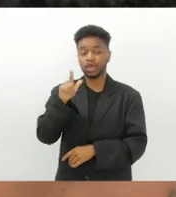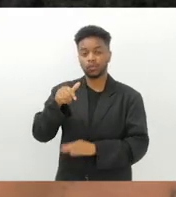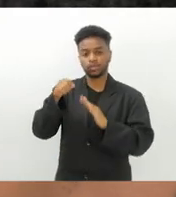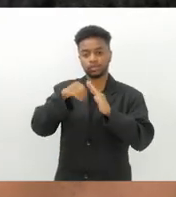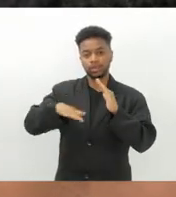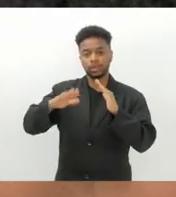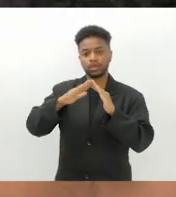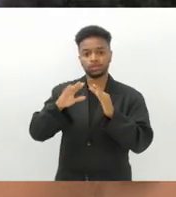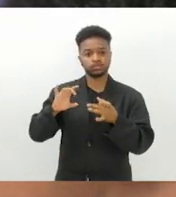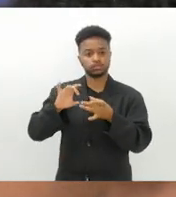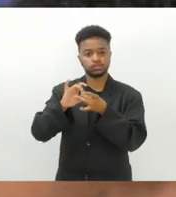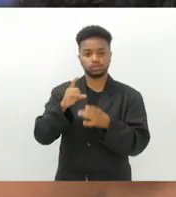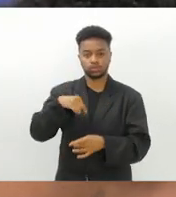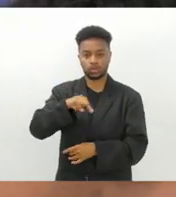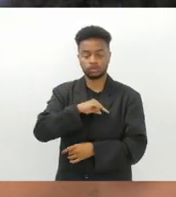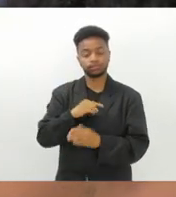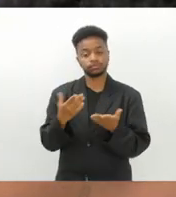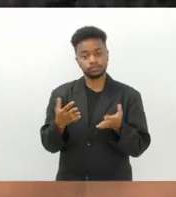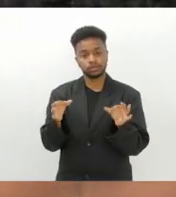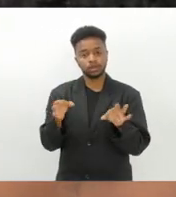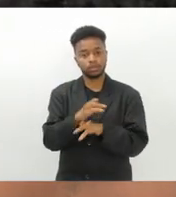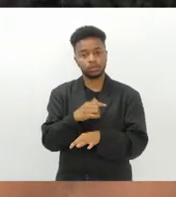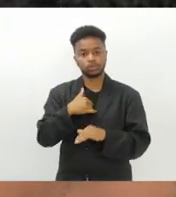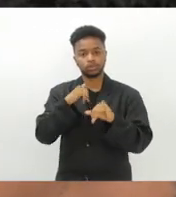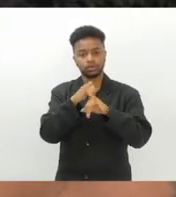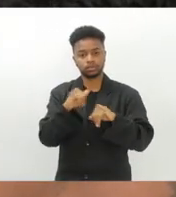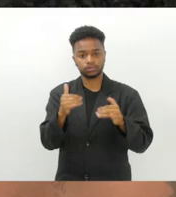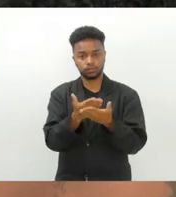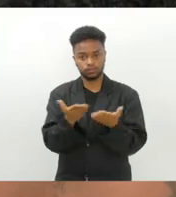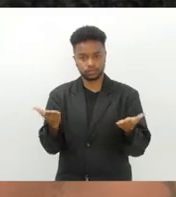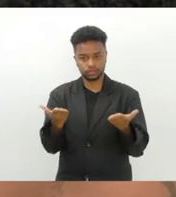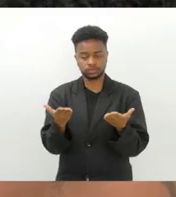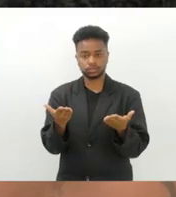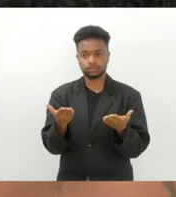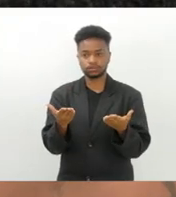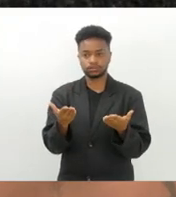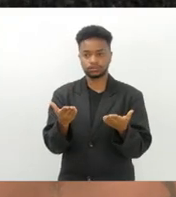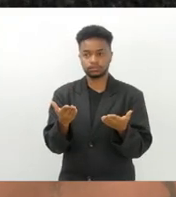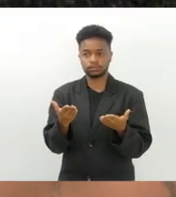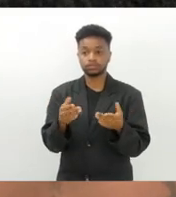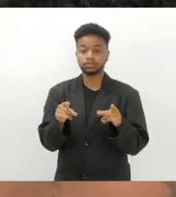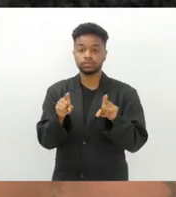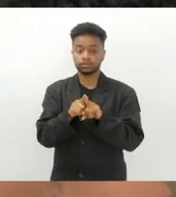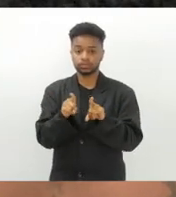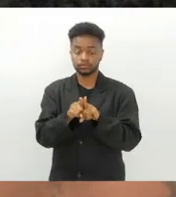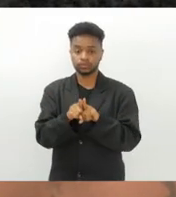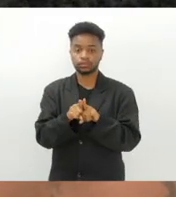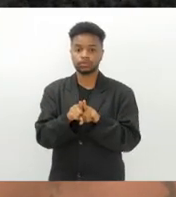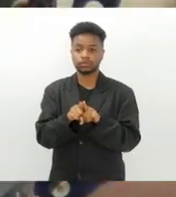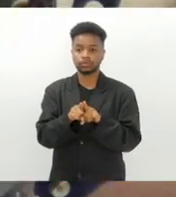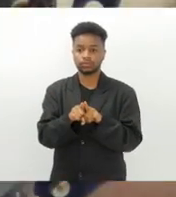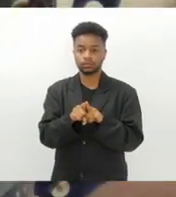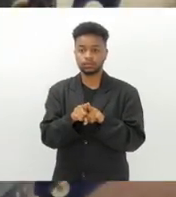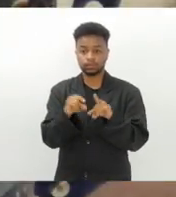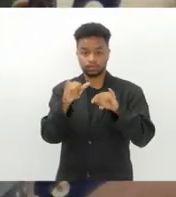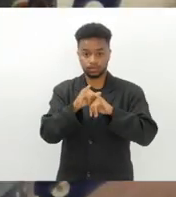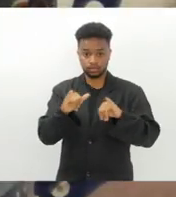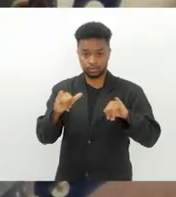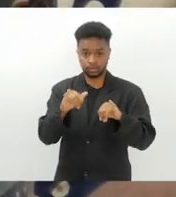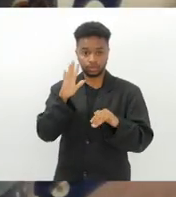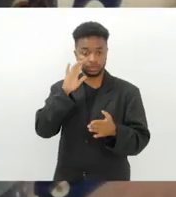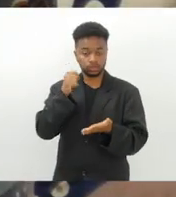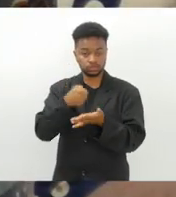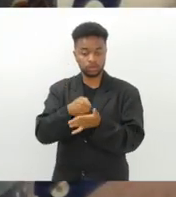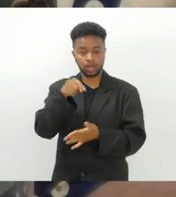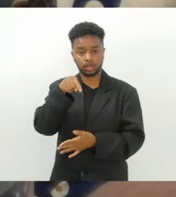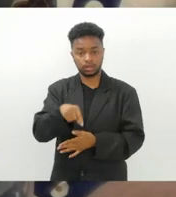acompanha, tá bom? Então era só isso que eu queria já finalizar. Aí, finalizando também, dizendo, já dando como encaminhamento dessa